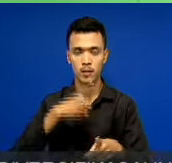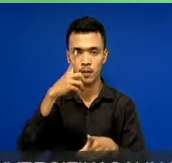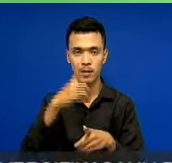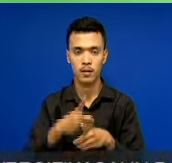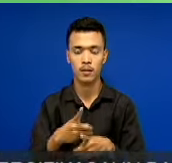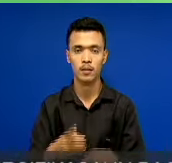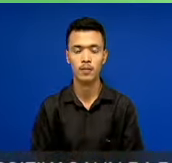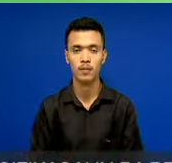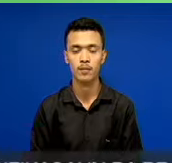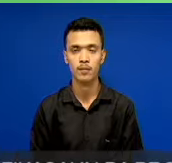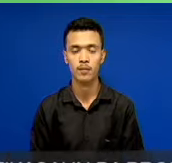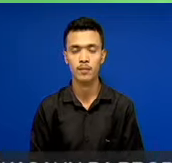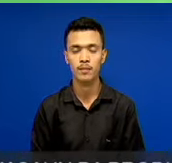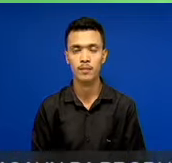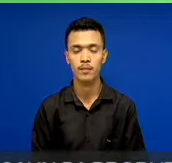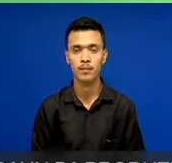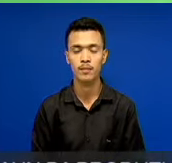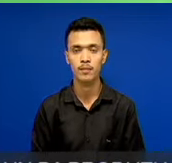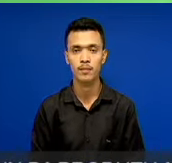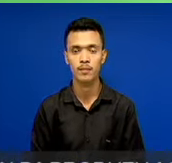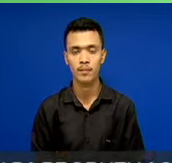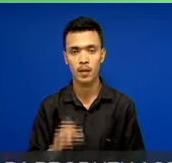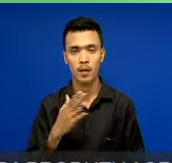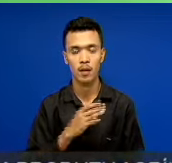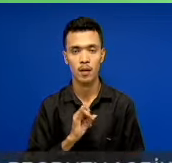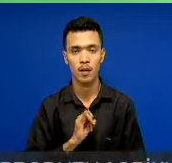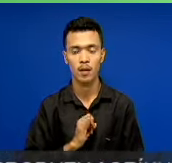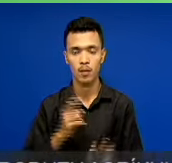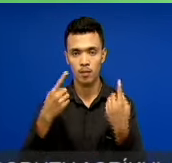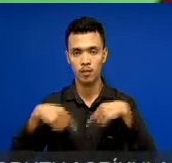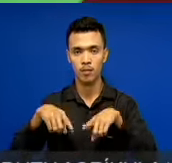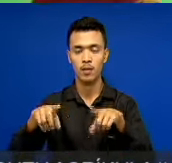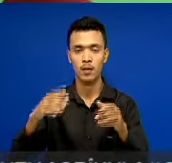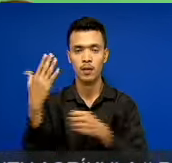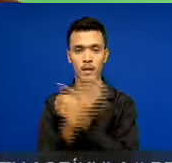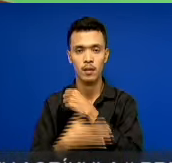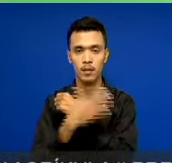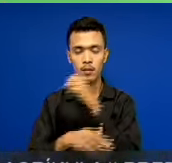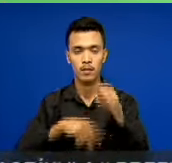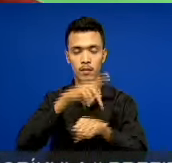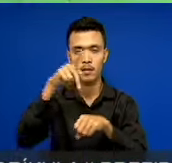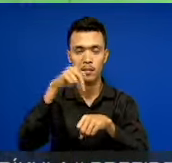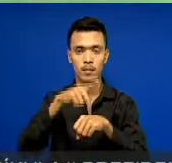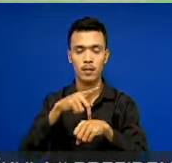Ao nunca rona, puta, não me sei, sé. Ao ba Filipina, da lá, lima nulo, nunca rona, sei, MNC.